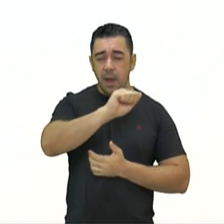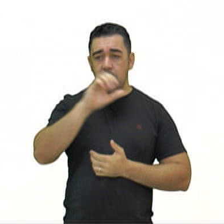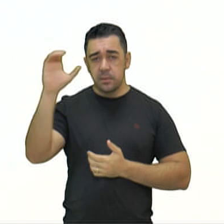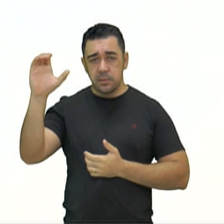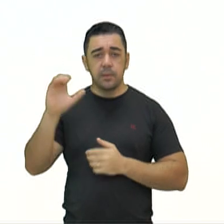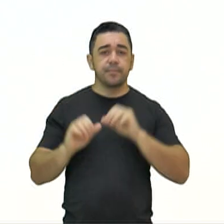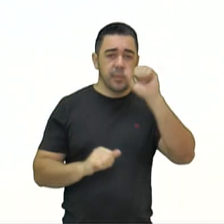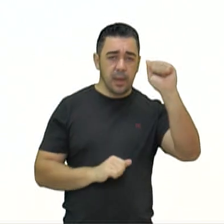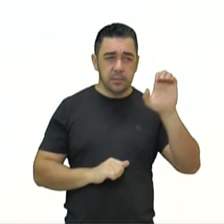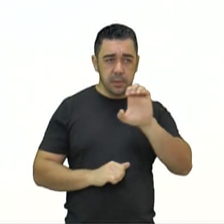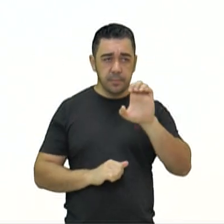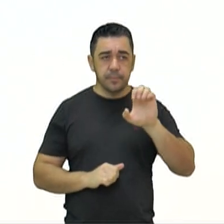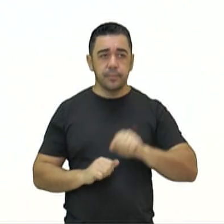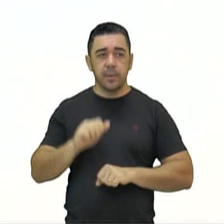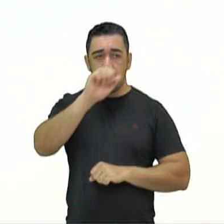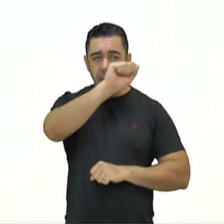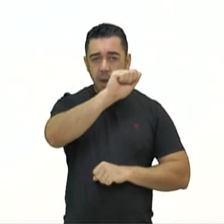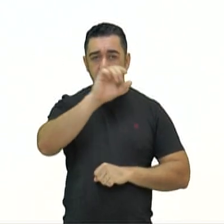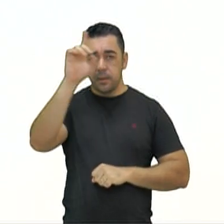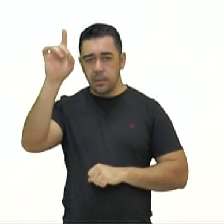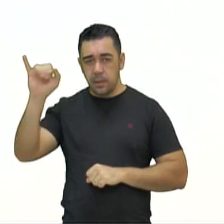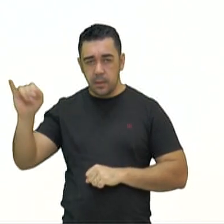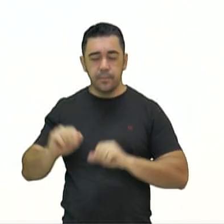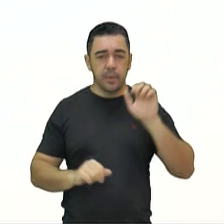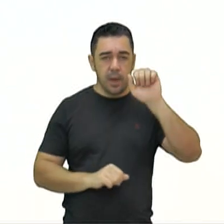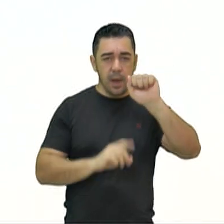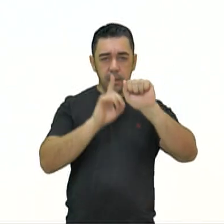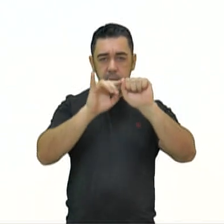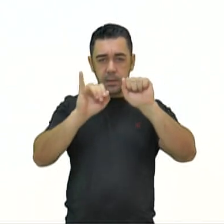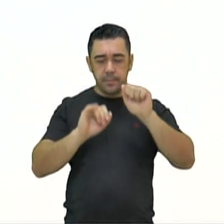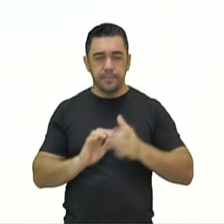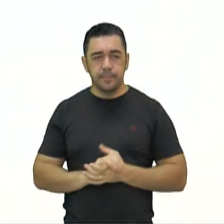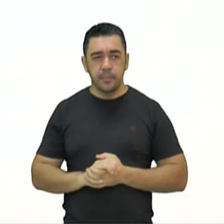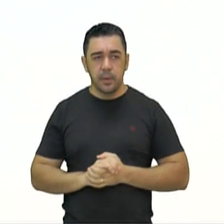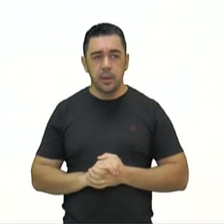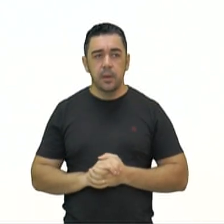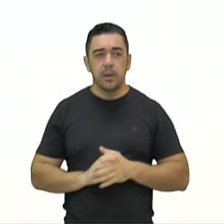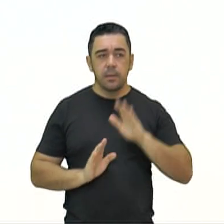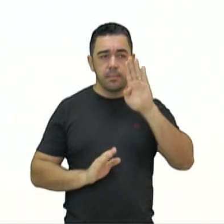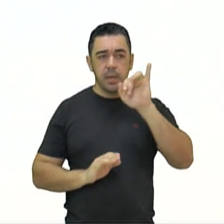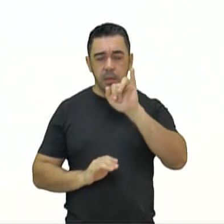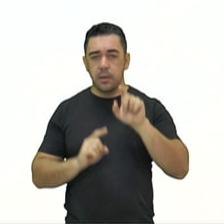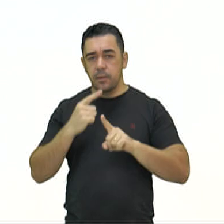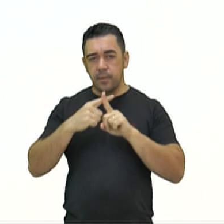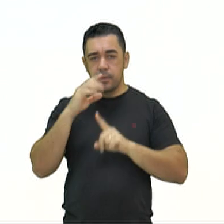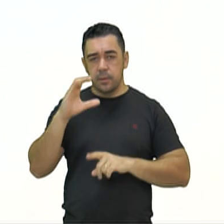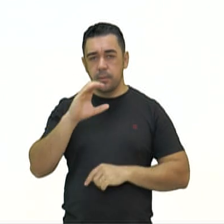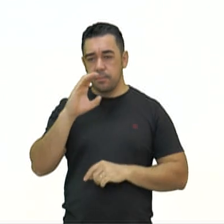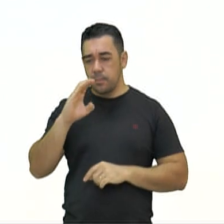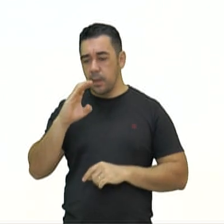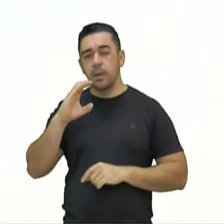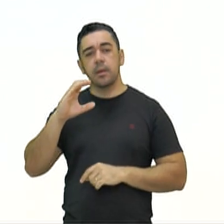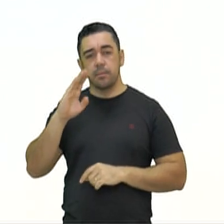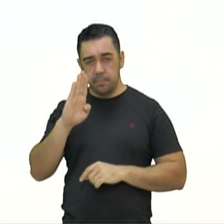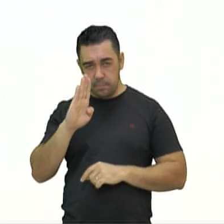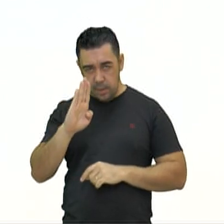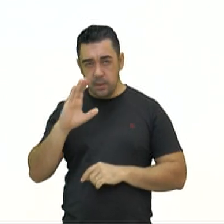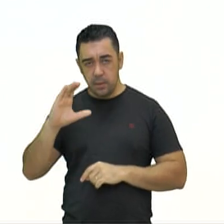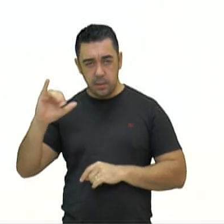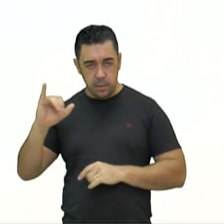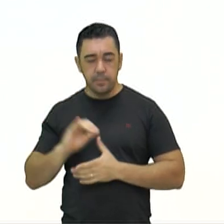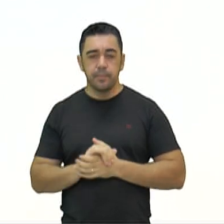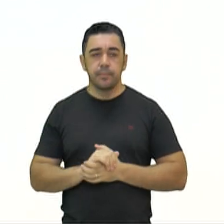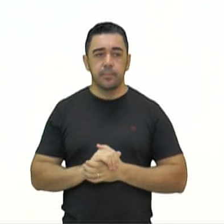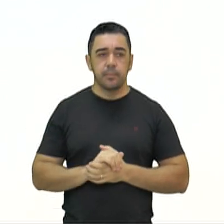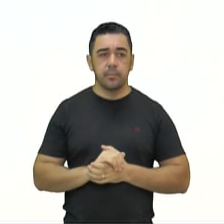C, AC. A vezes DI, ADI. BI vezes C, BCI.